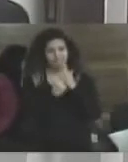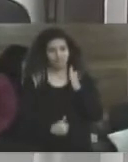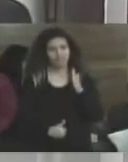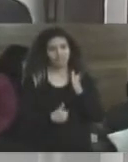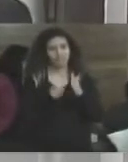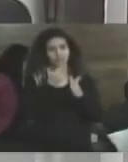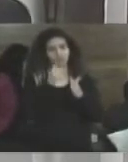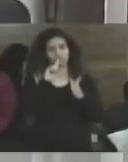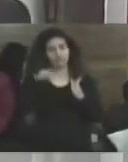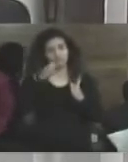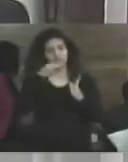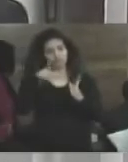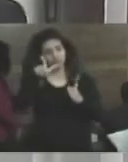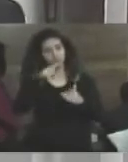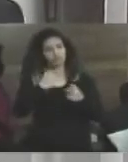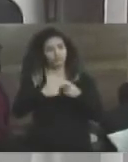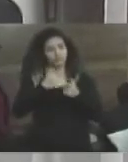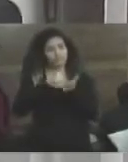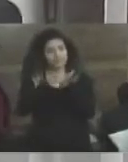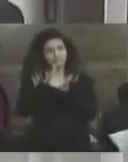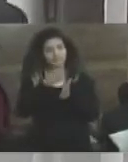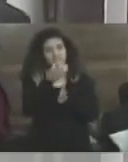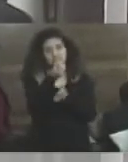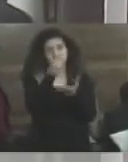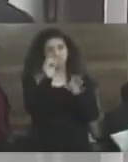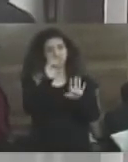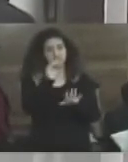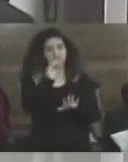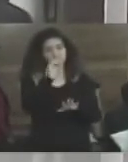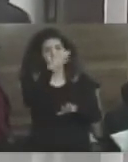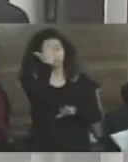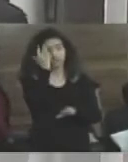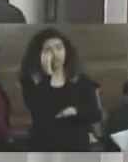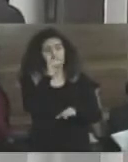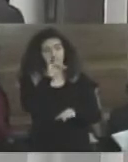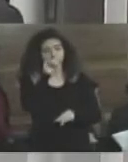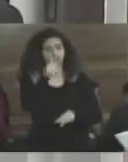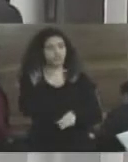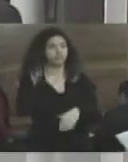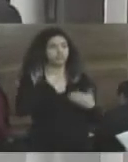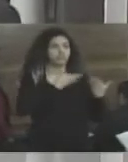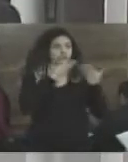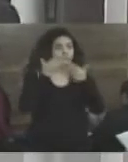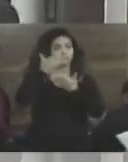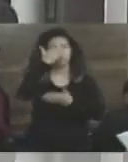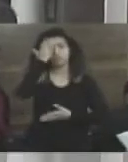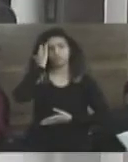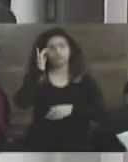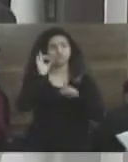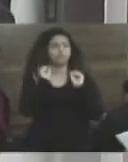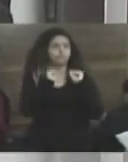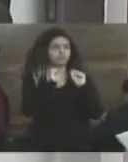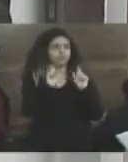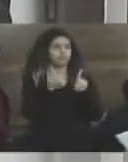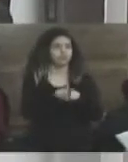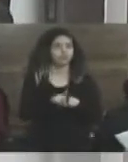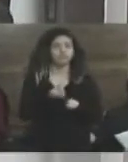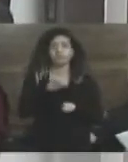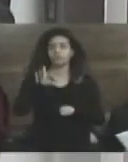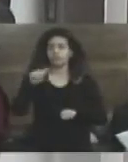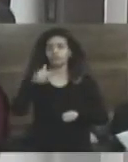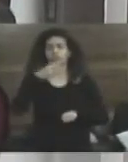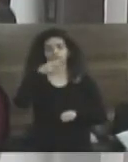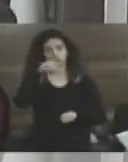sendo demitido a cada dia, no mínimo, as 60 pessoas. Então, o meu apelo aqui é convidar as pessoas para que também possa estar lá no dia